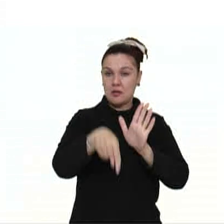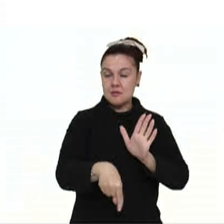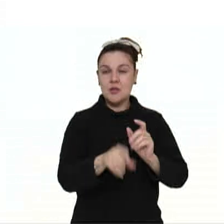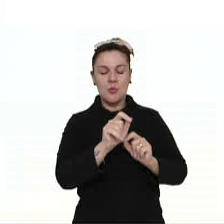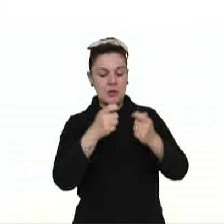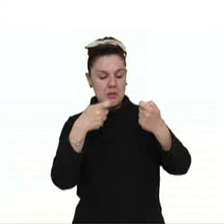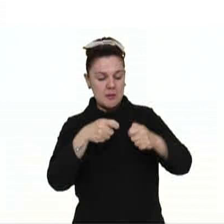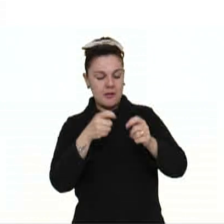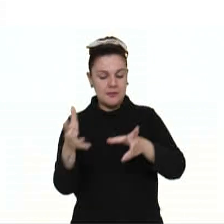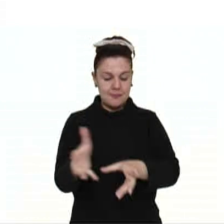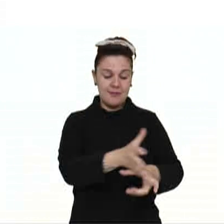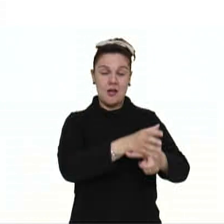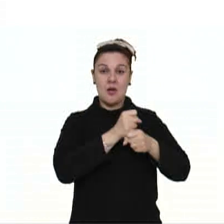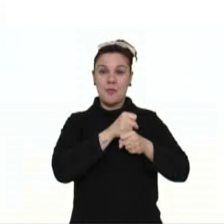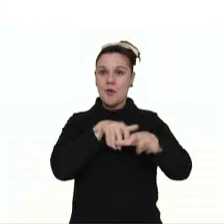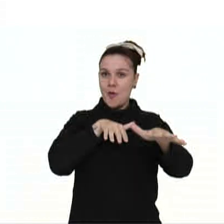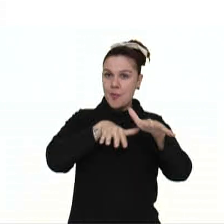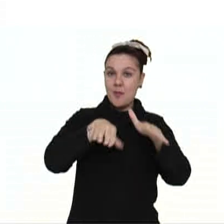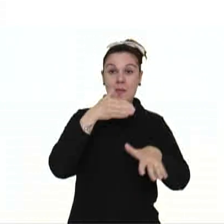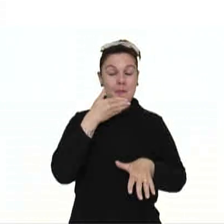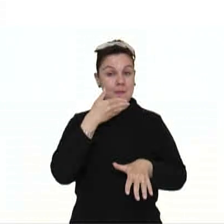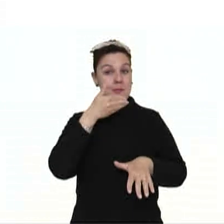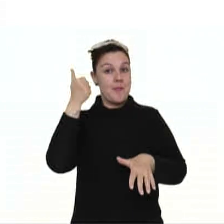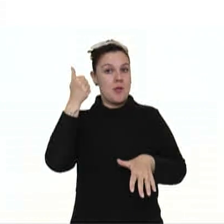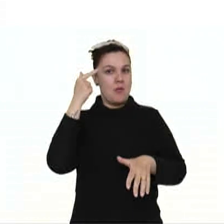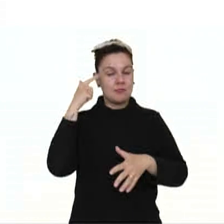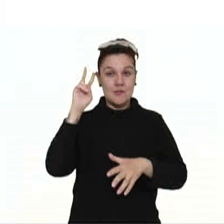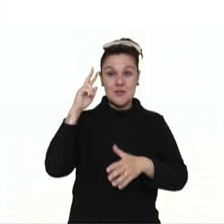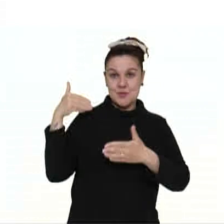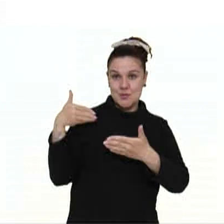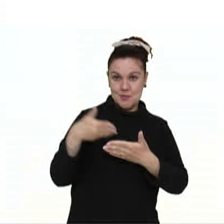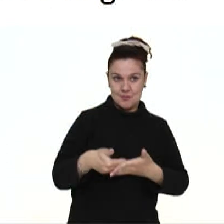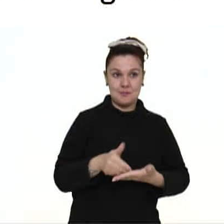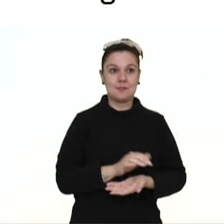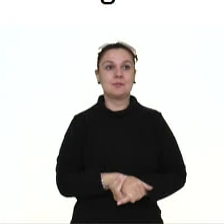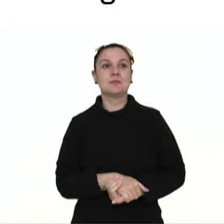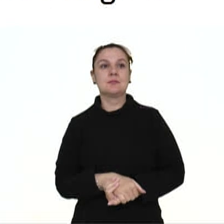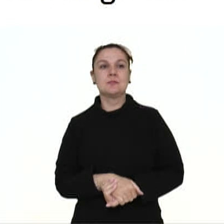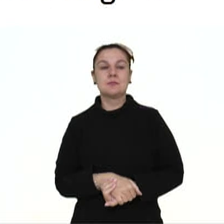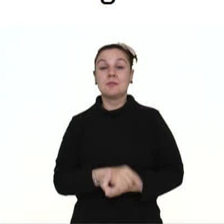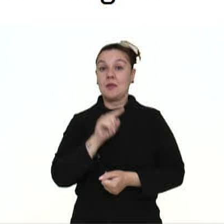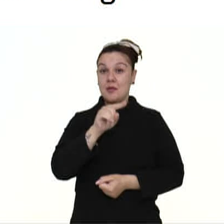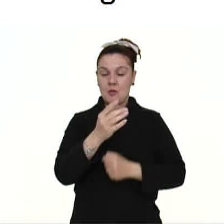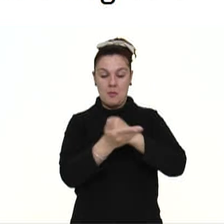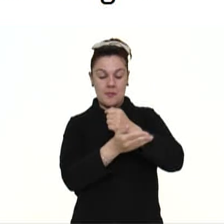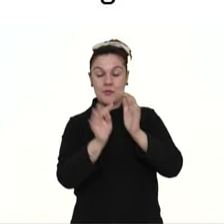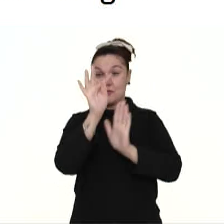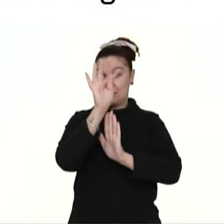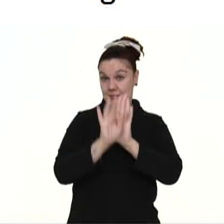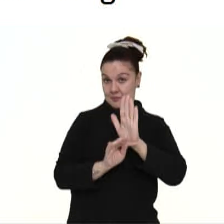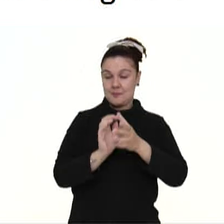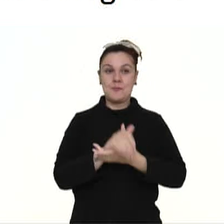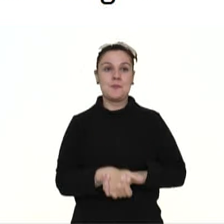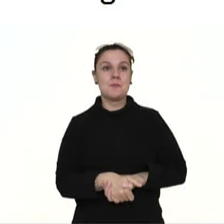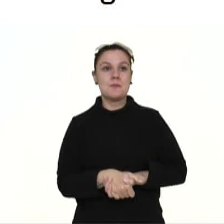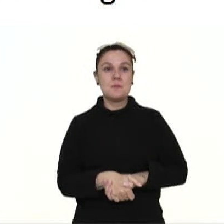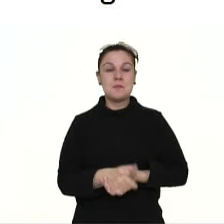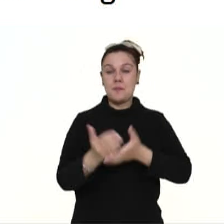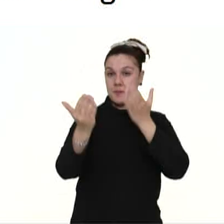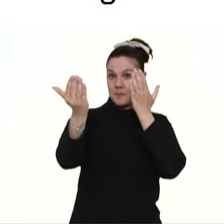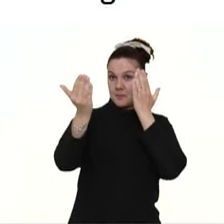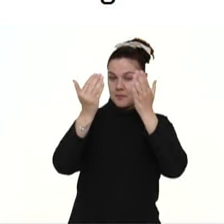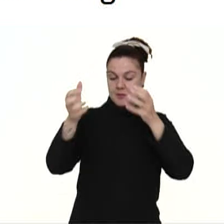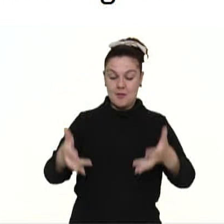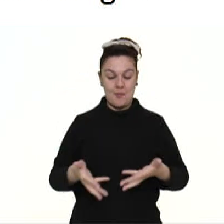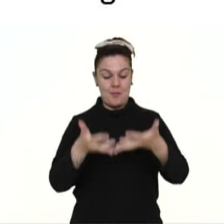é captar seu movimento para melhor compreendê-lo historicamente. Com base no texto, a análise